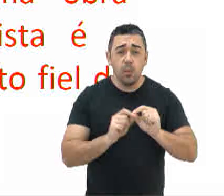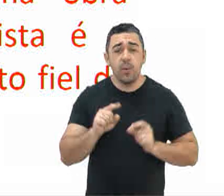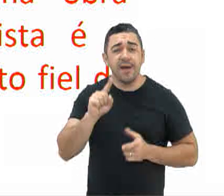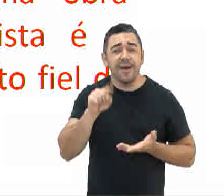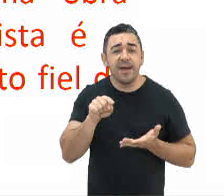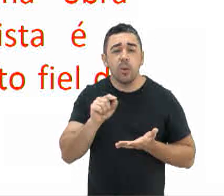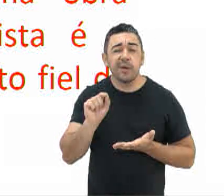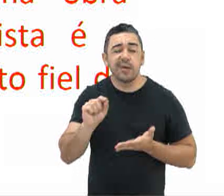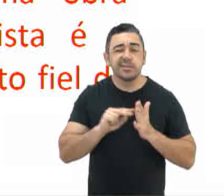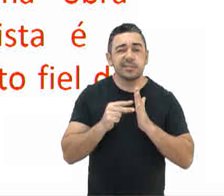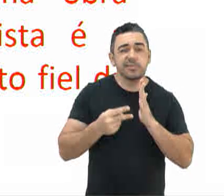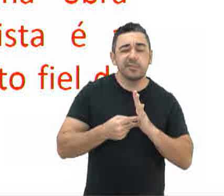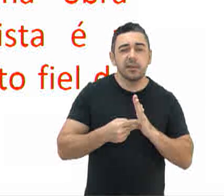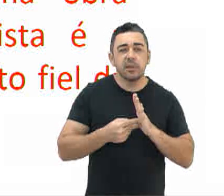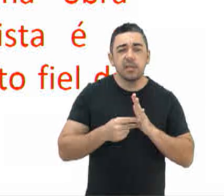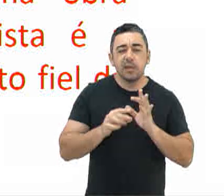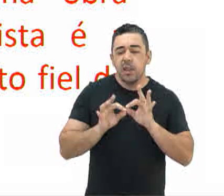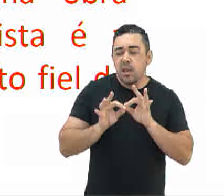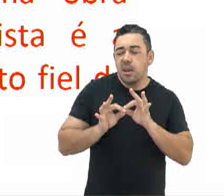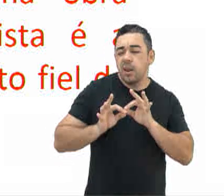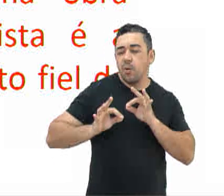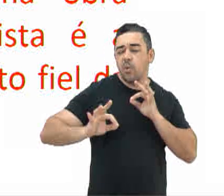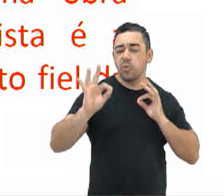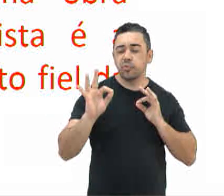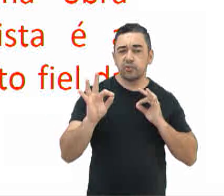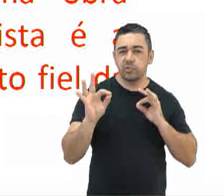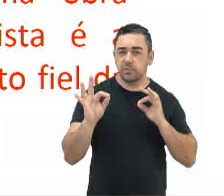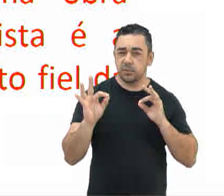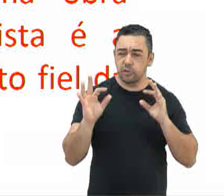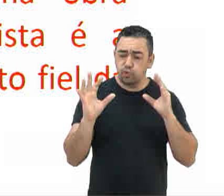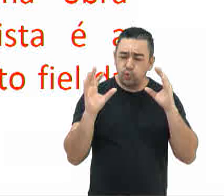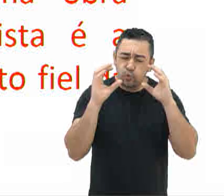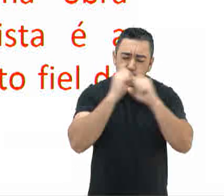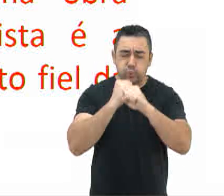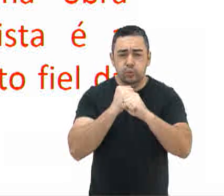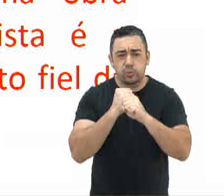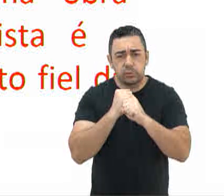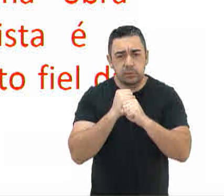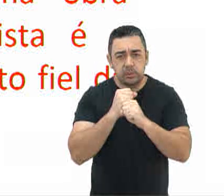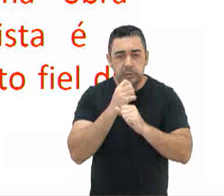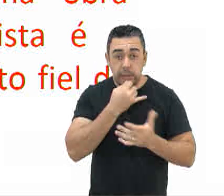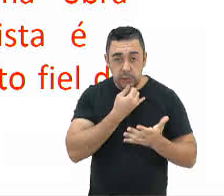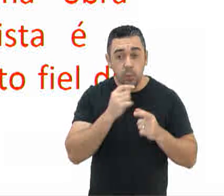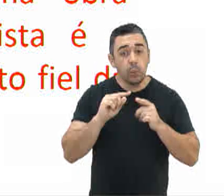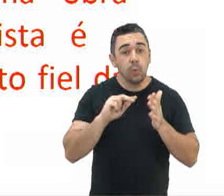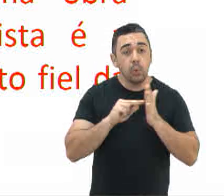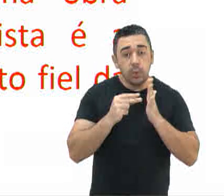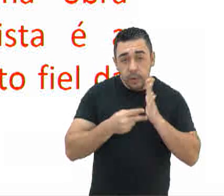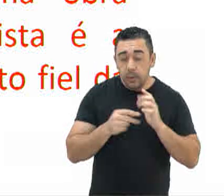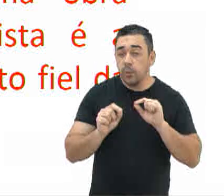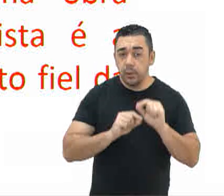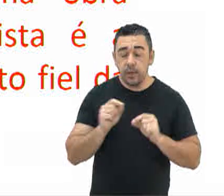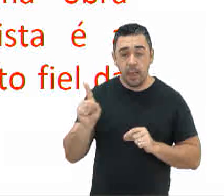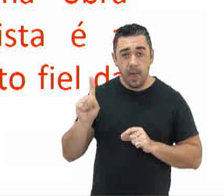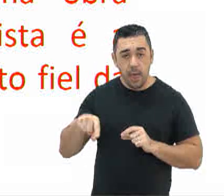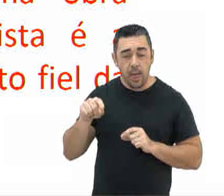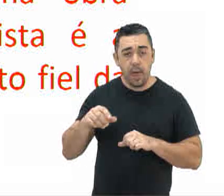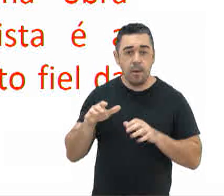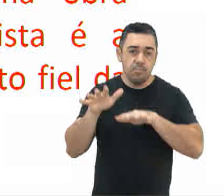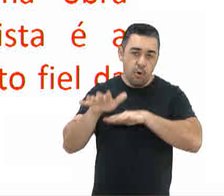recursos remetem a algo distante e sombrio. Levando em consideração que essa é uma obra